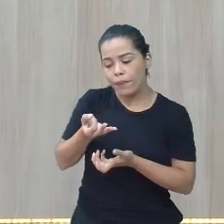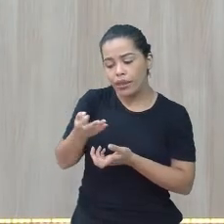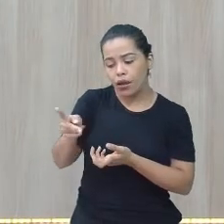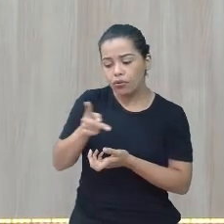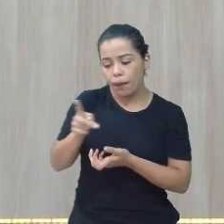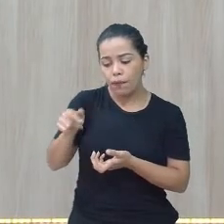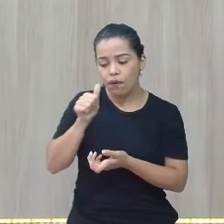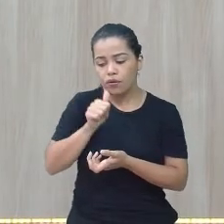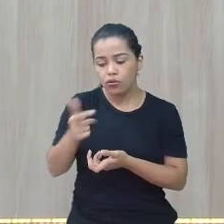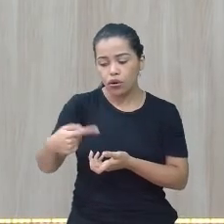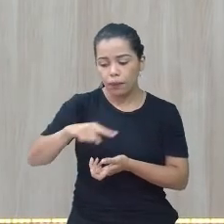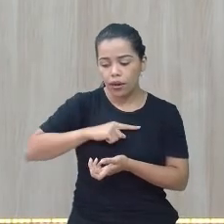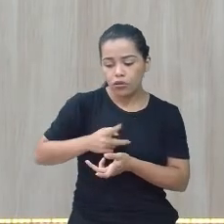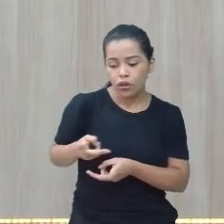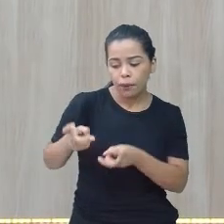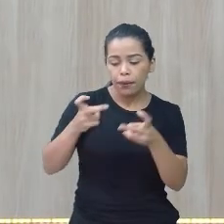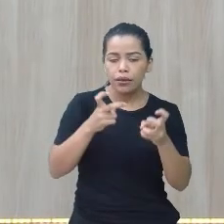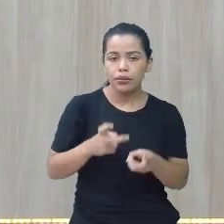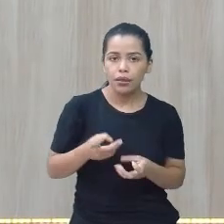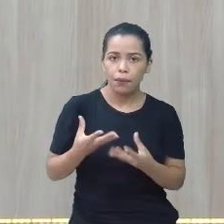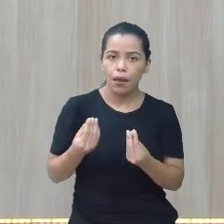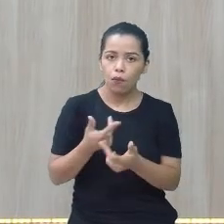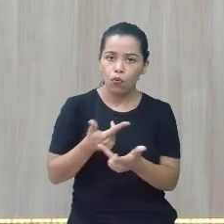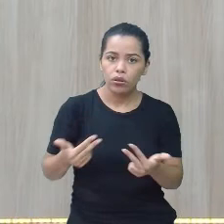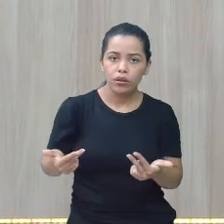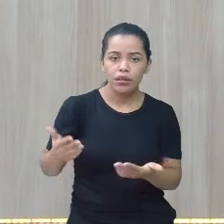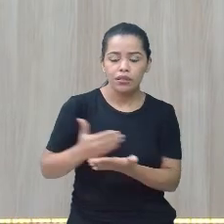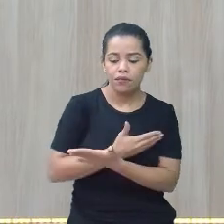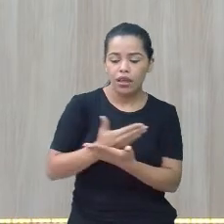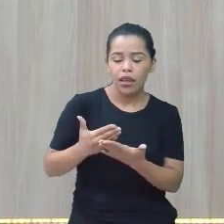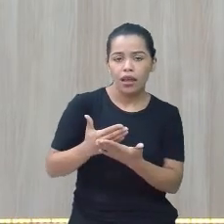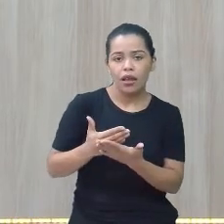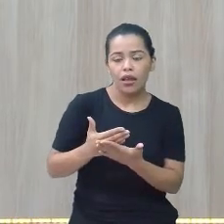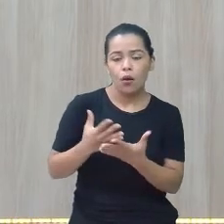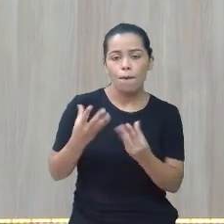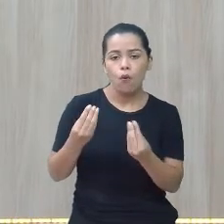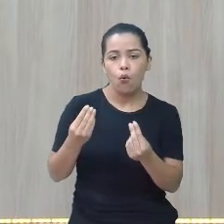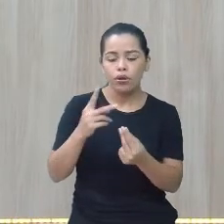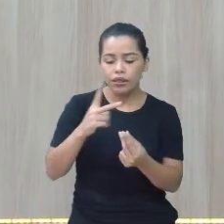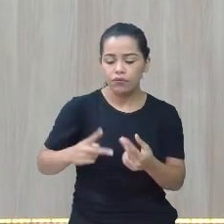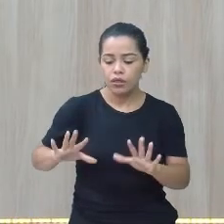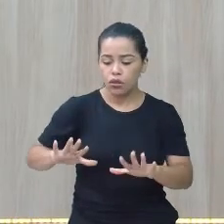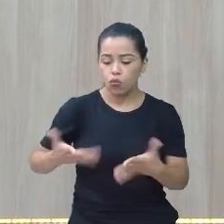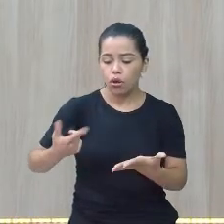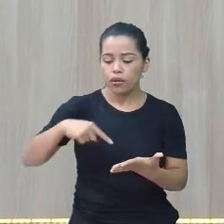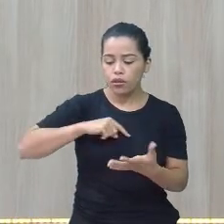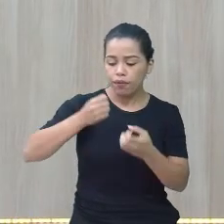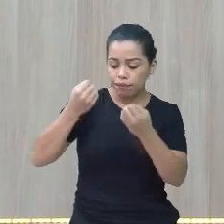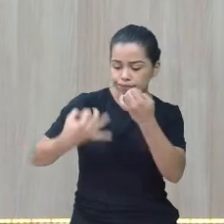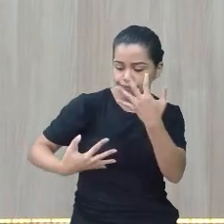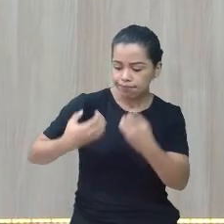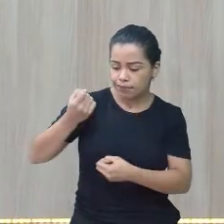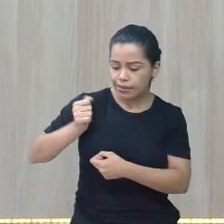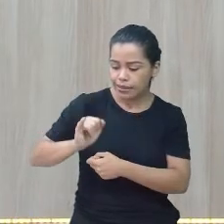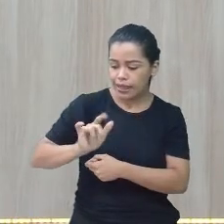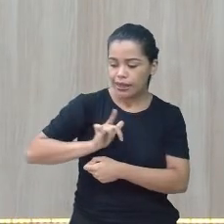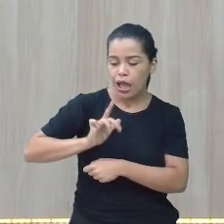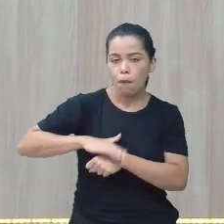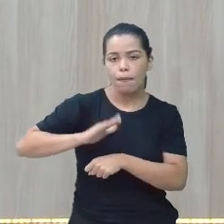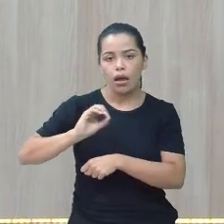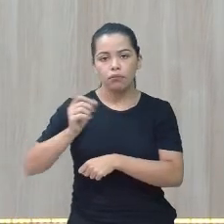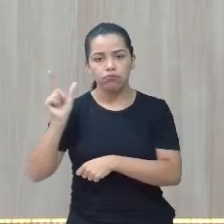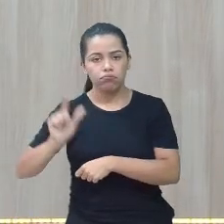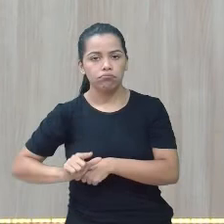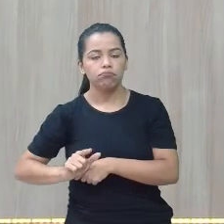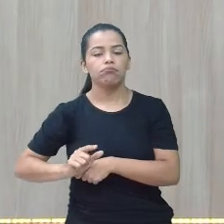gente perceber que muitas vezes, quando a gente vai descrever o que é ter mais ou menos chance, como matemática, como